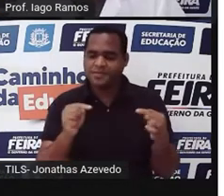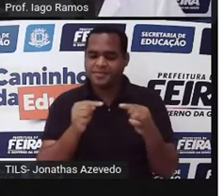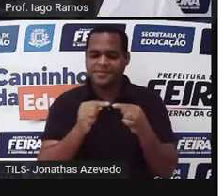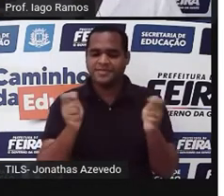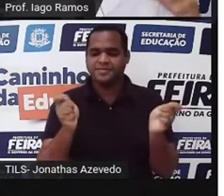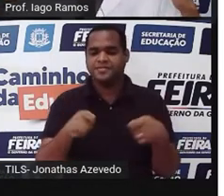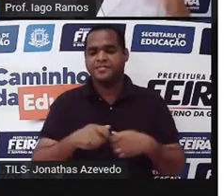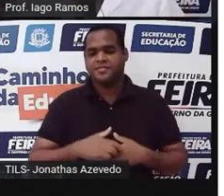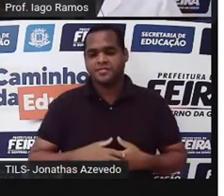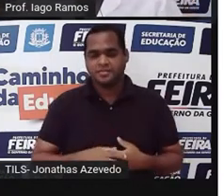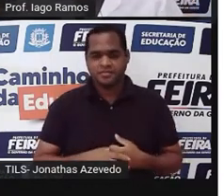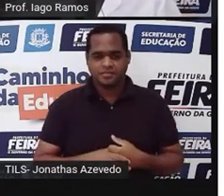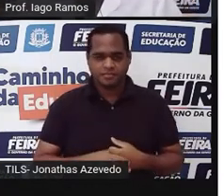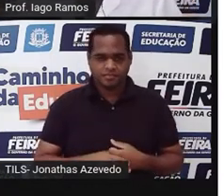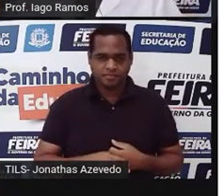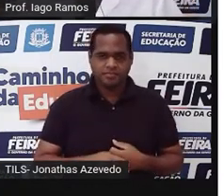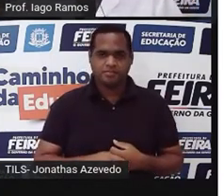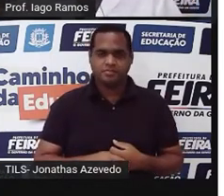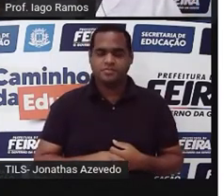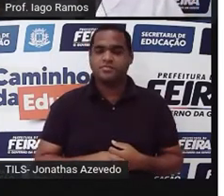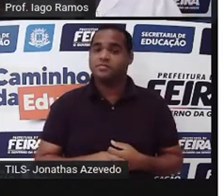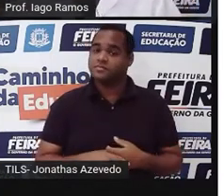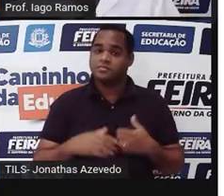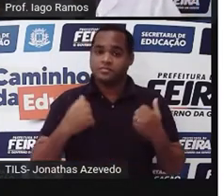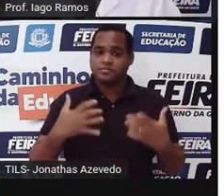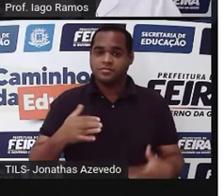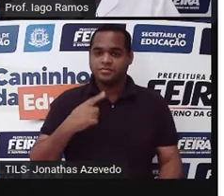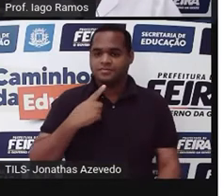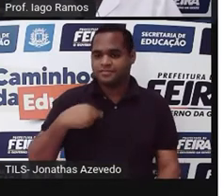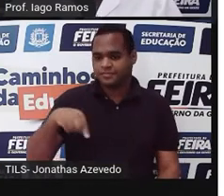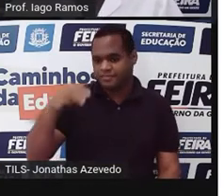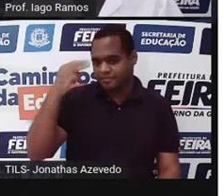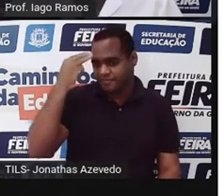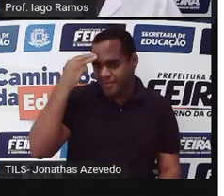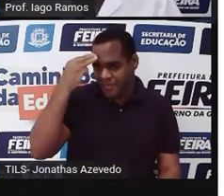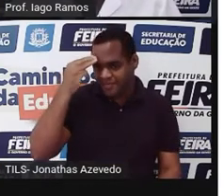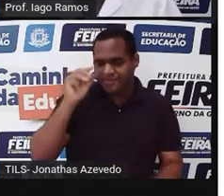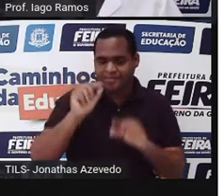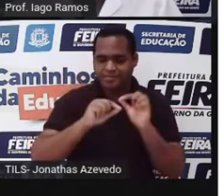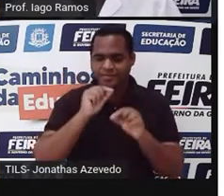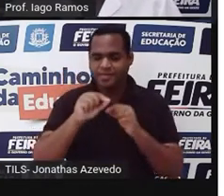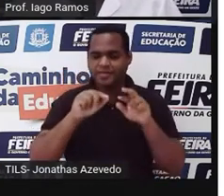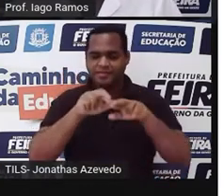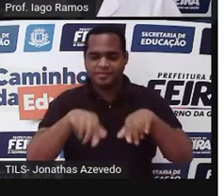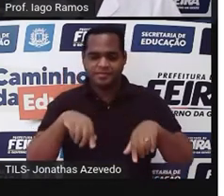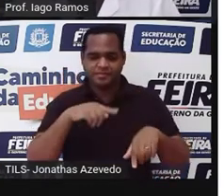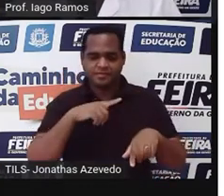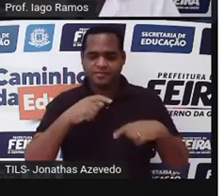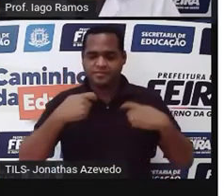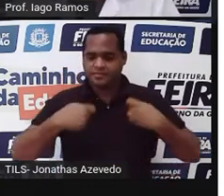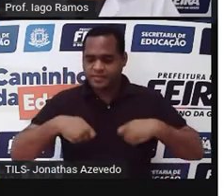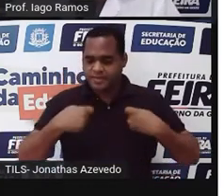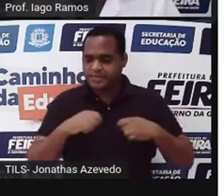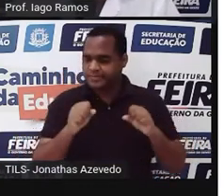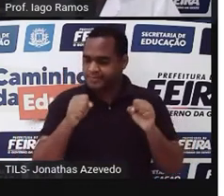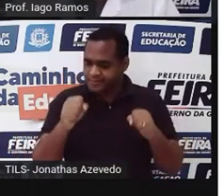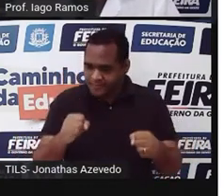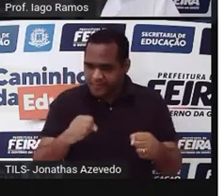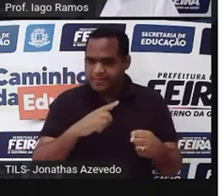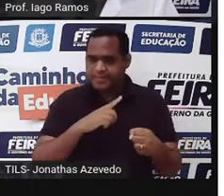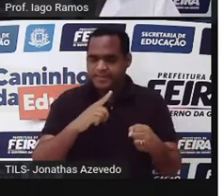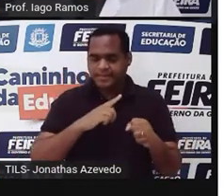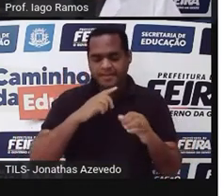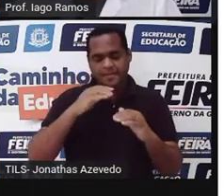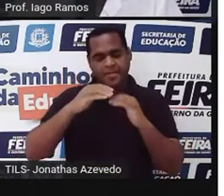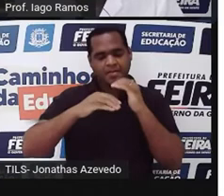isso aí né a gente precisa trazer a nossa memória algumas coisinhas que a gente precisa para poder avançar aqui